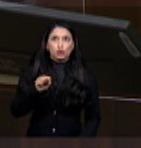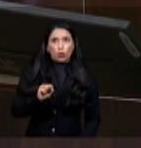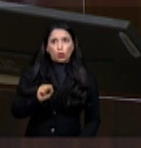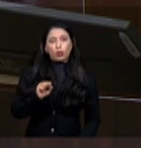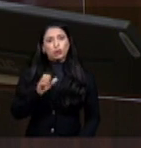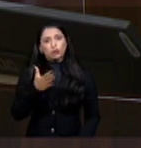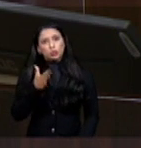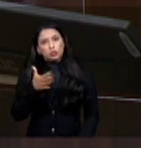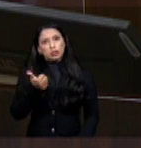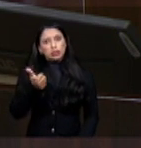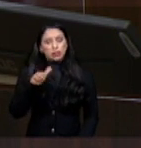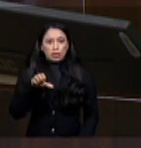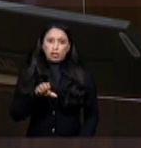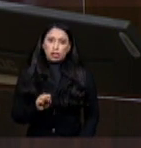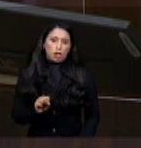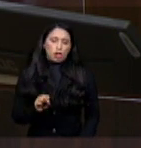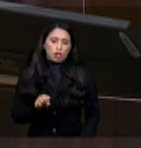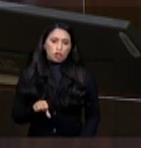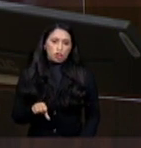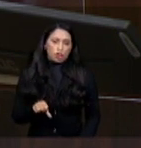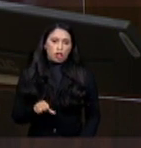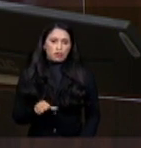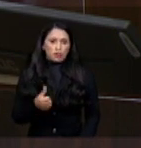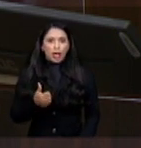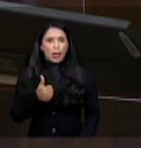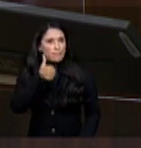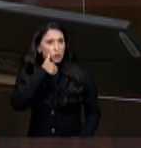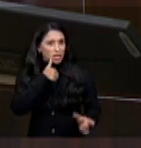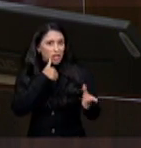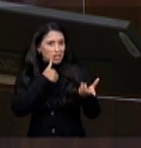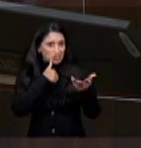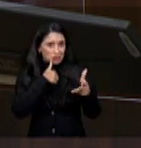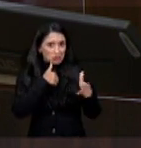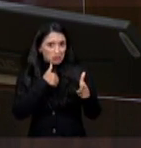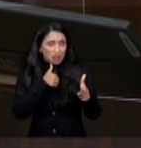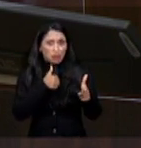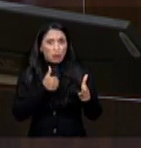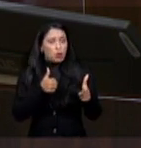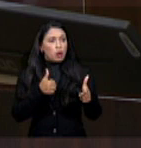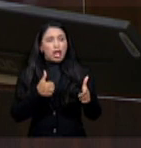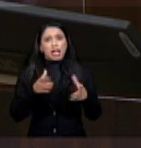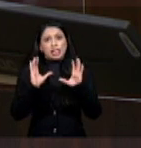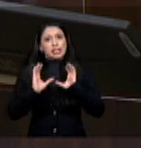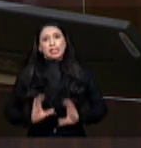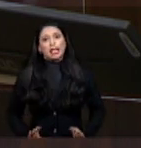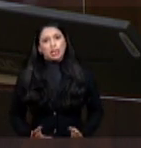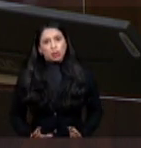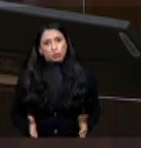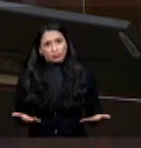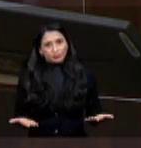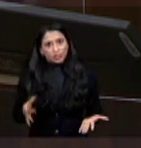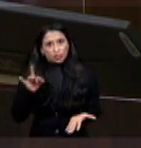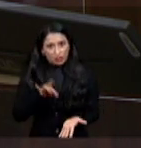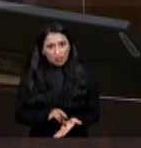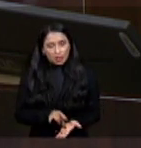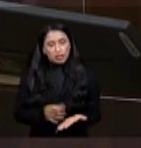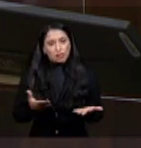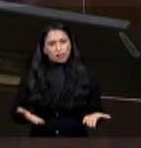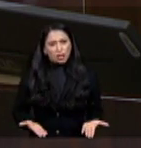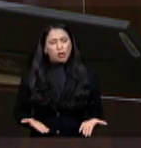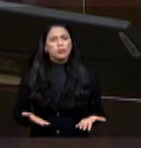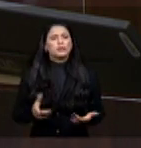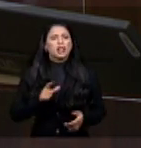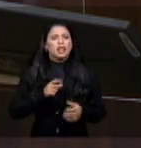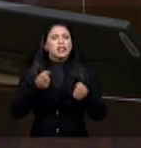19 né Por e não eram consideradas verdadeiramente cidadãos todos sabemos disso mas o sociólogo avança essa situação